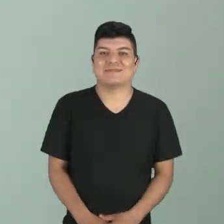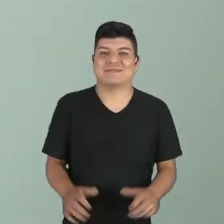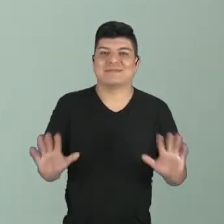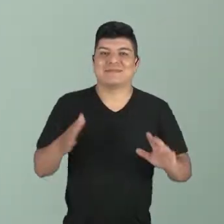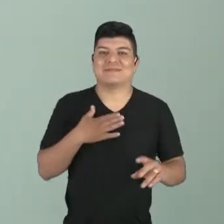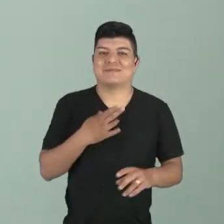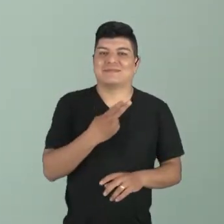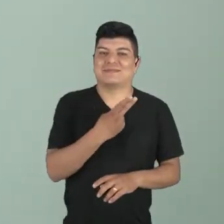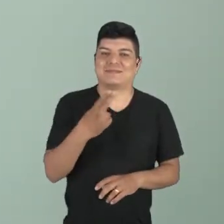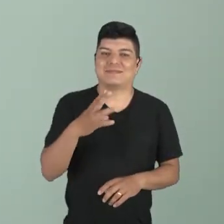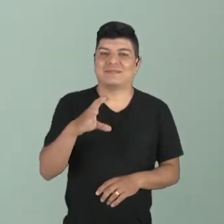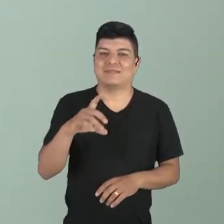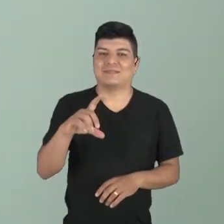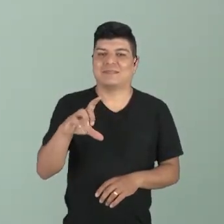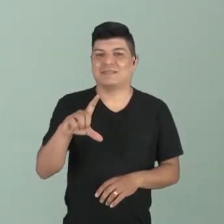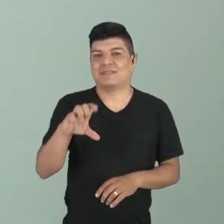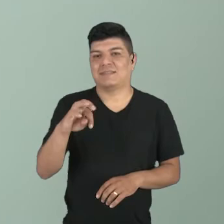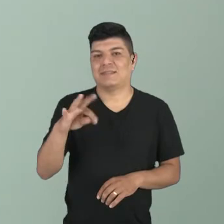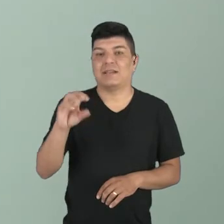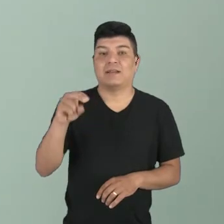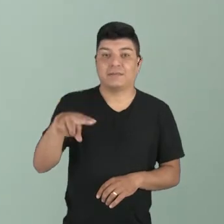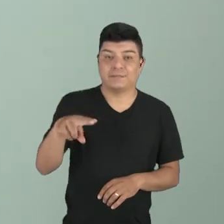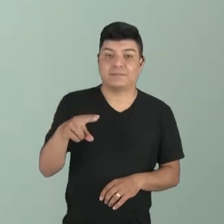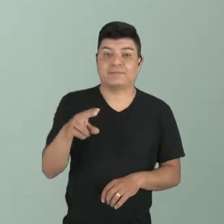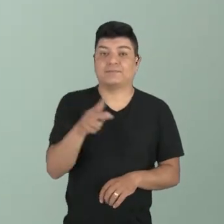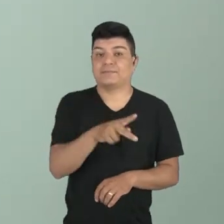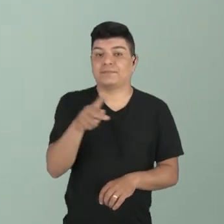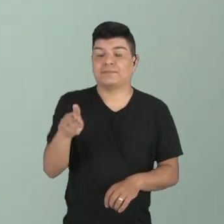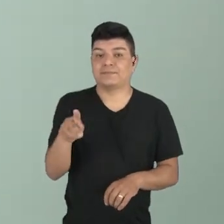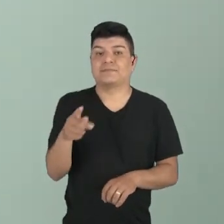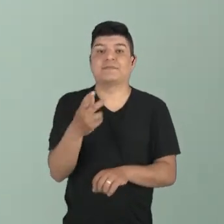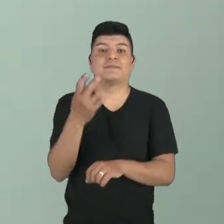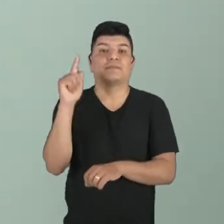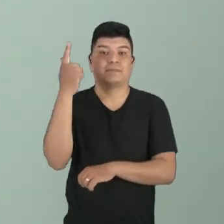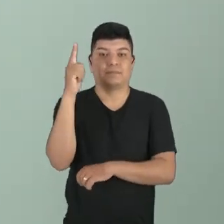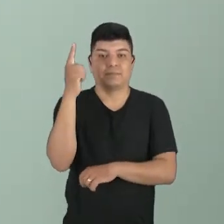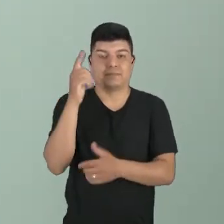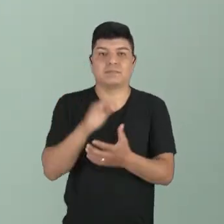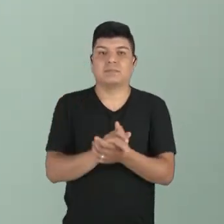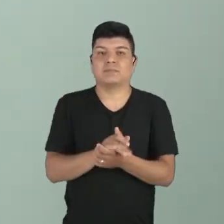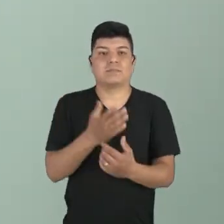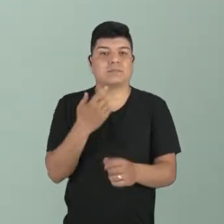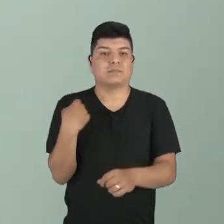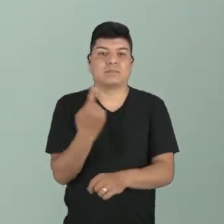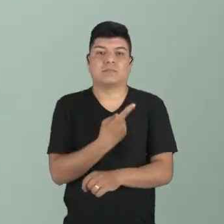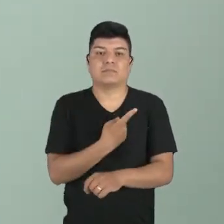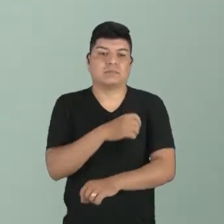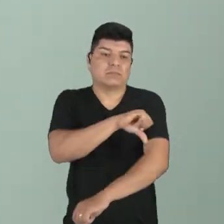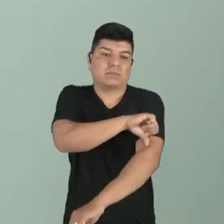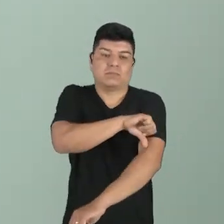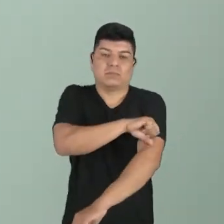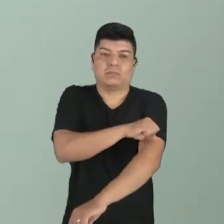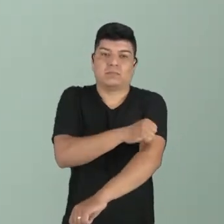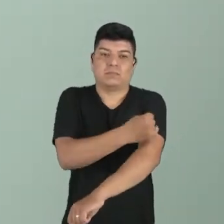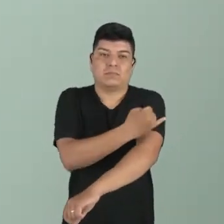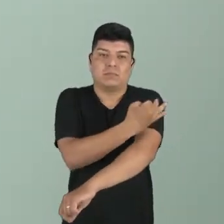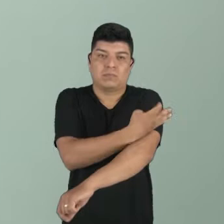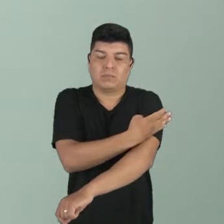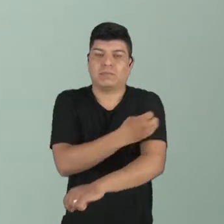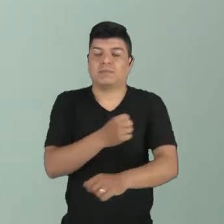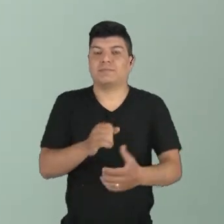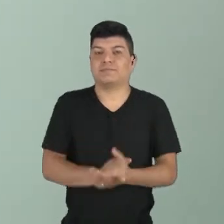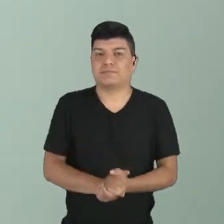o Olá meu nome é Cleiton Amaral professor de geografia e o nosso estudo é voltado para os alunos do 9º ano do Ensino